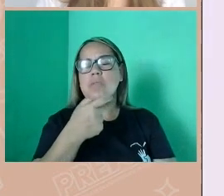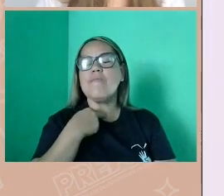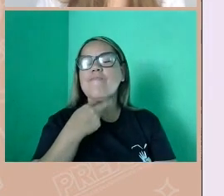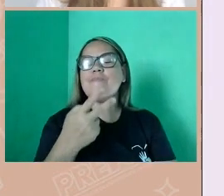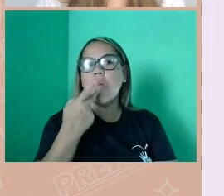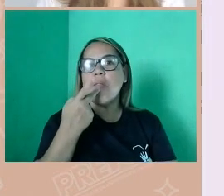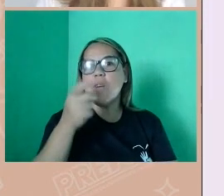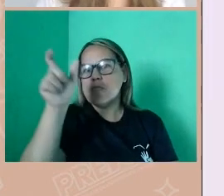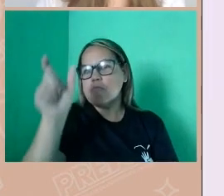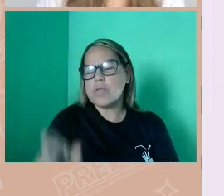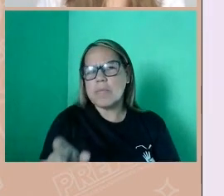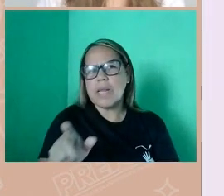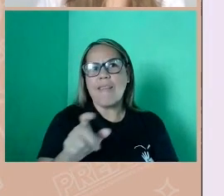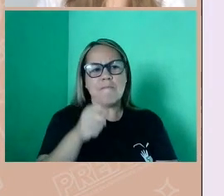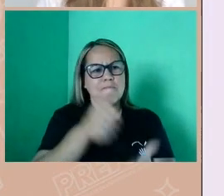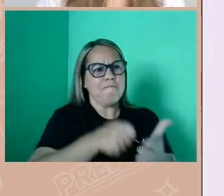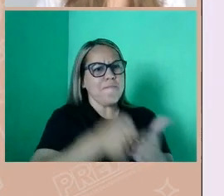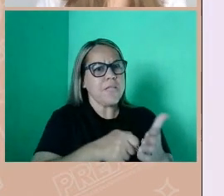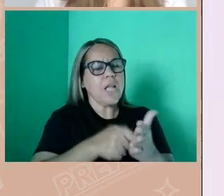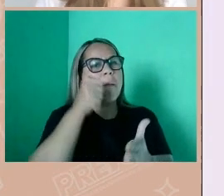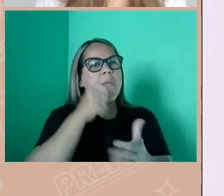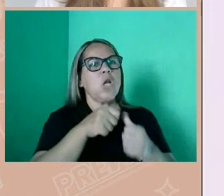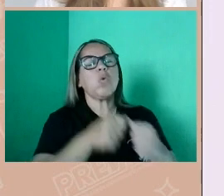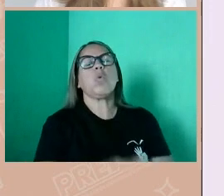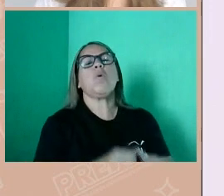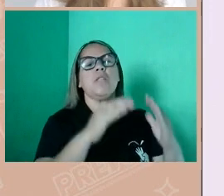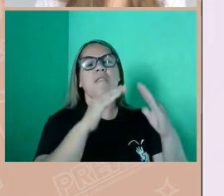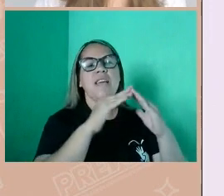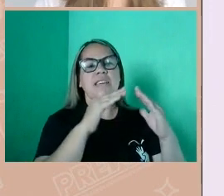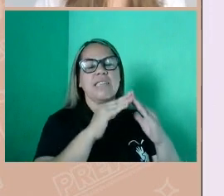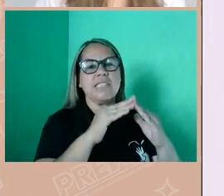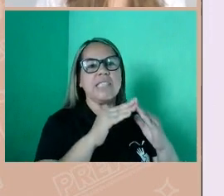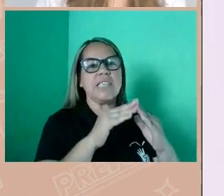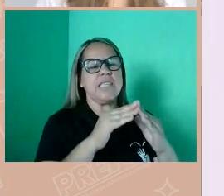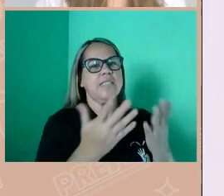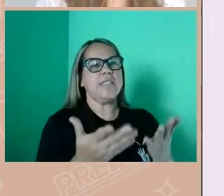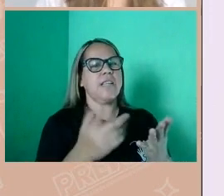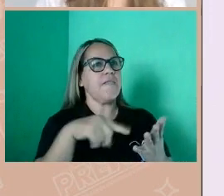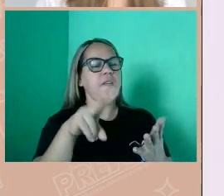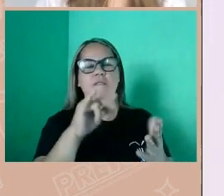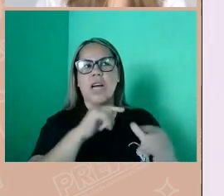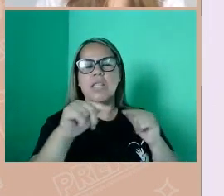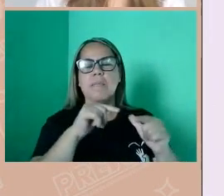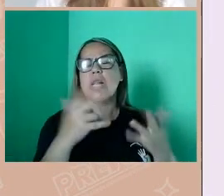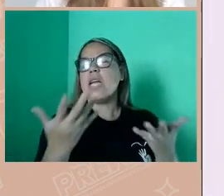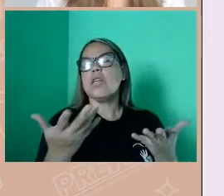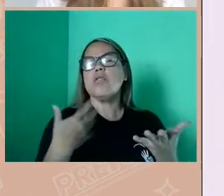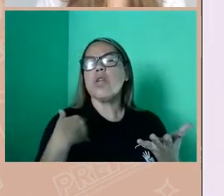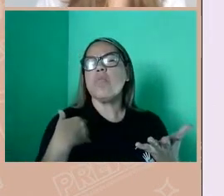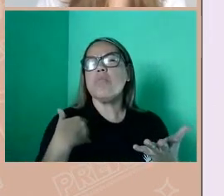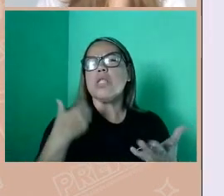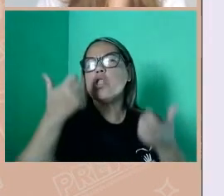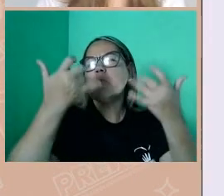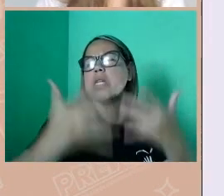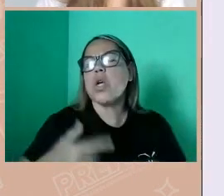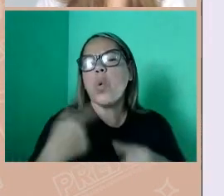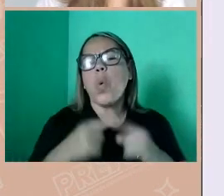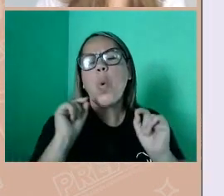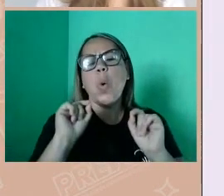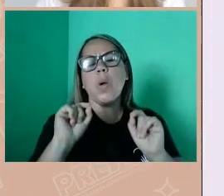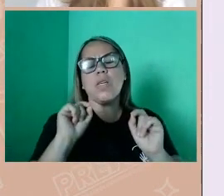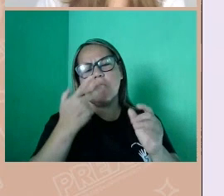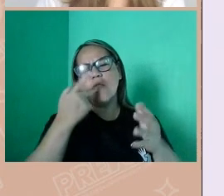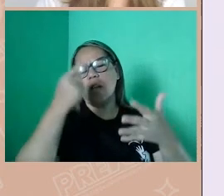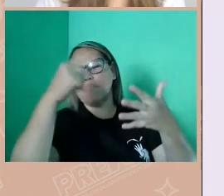exigir que as mulheres não saiam de casa para trabalhar por enquanto é qual é a justificativa a gente viu que ele deu várias